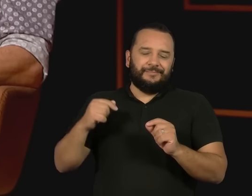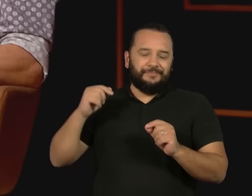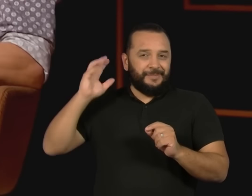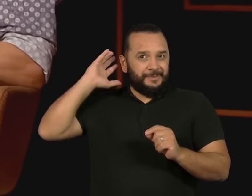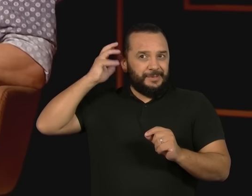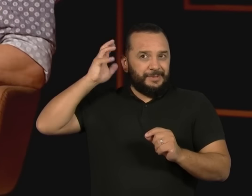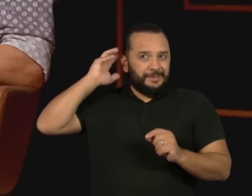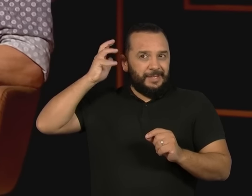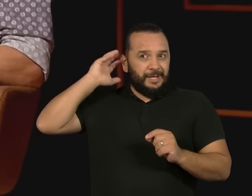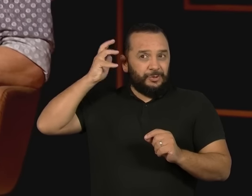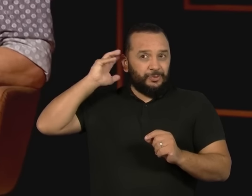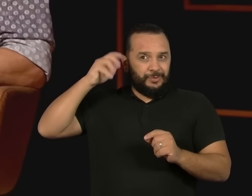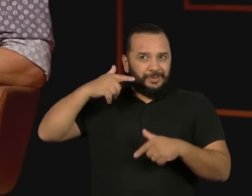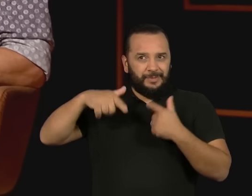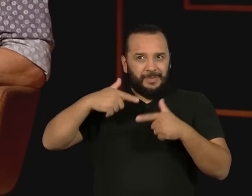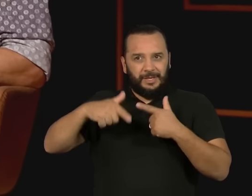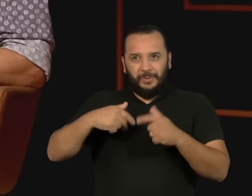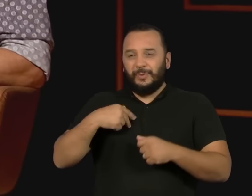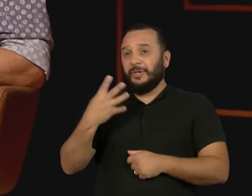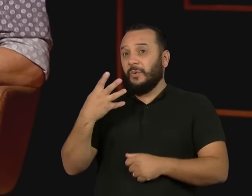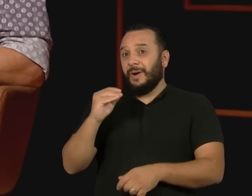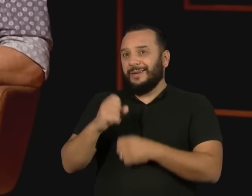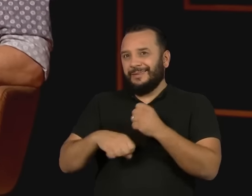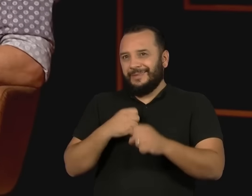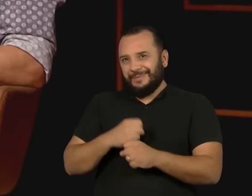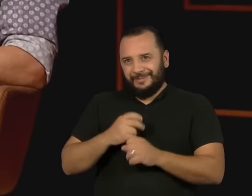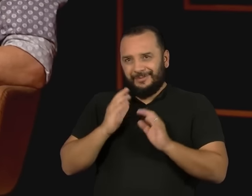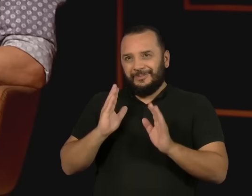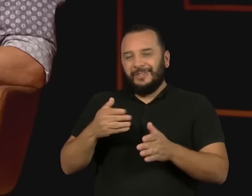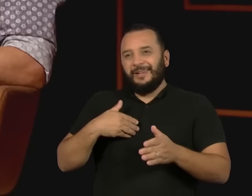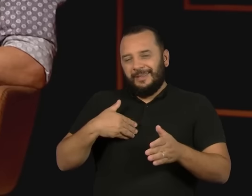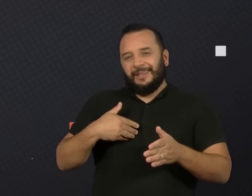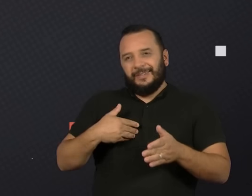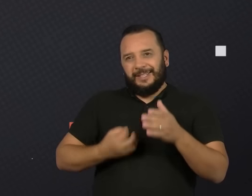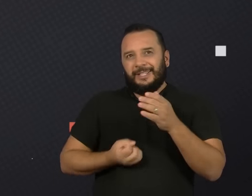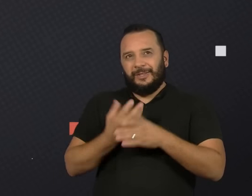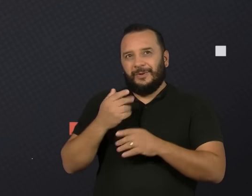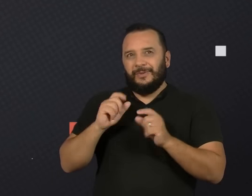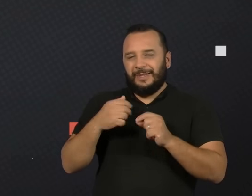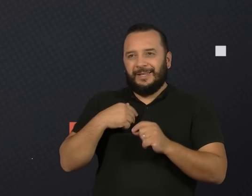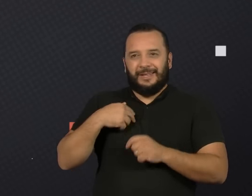O Jorge ficou 40 anos fazendo esse personagem. Ele nasceu no rádio, por isso que ele tem...